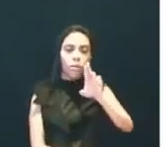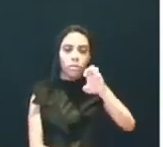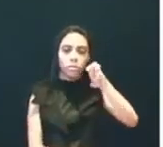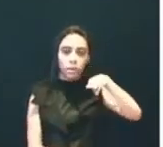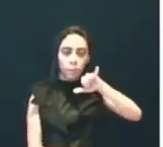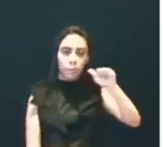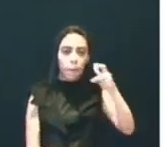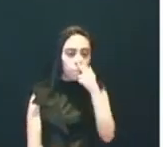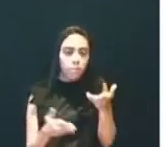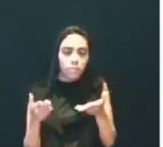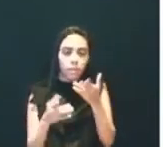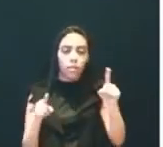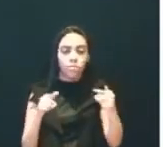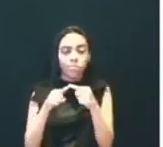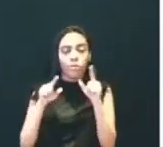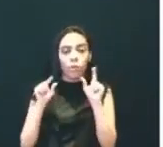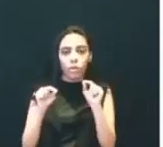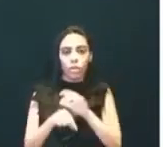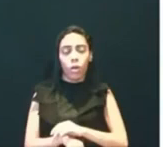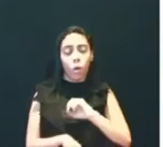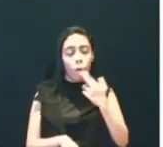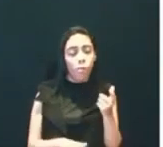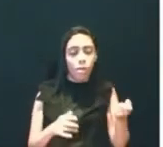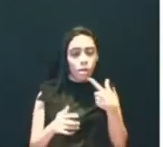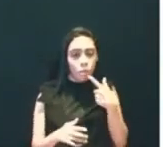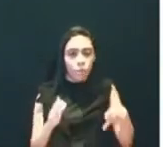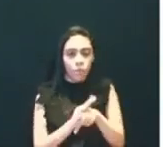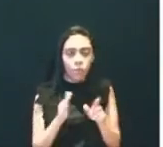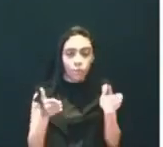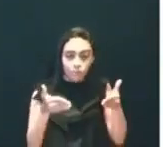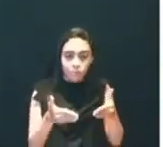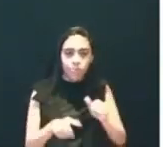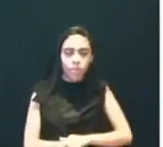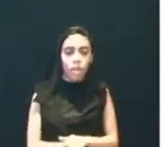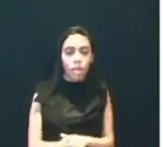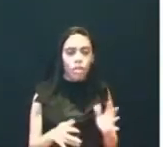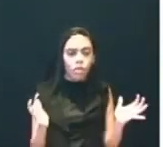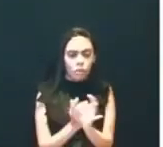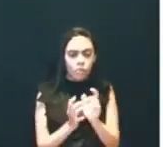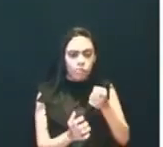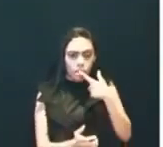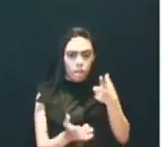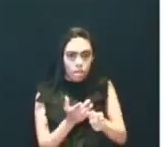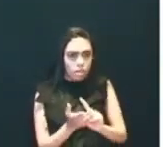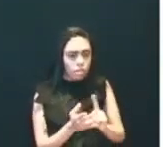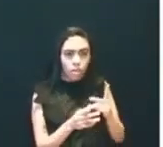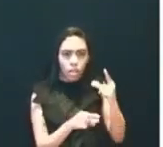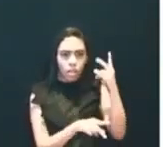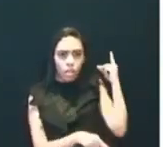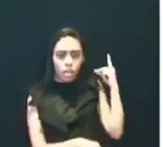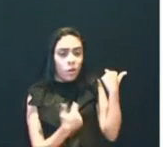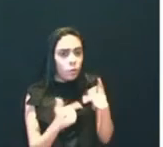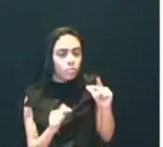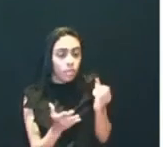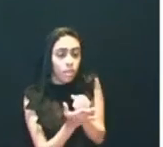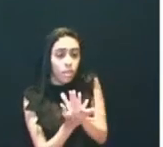chamadas terapias-alvo, ou drogas-alvo. Muitas dessas drogas não existiam há 10 anos